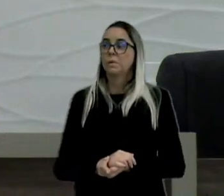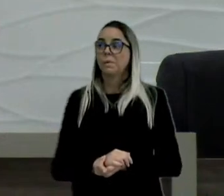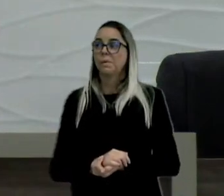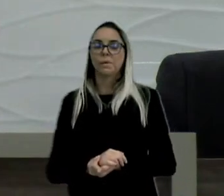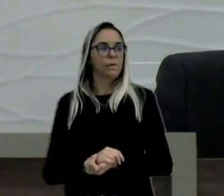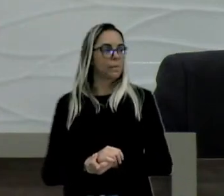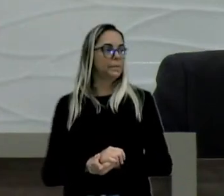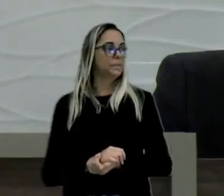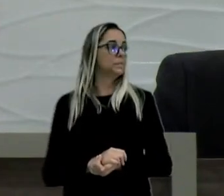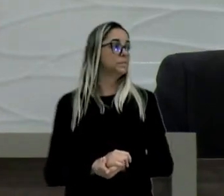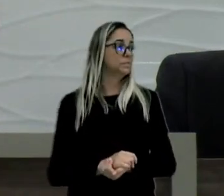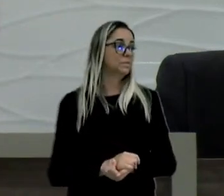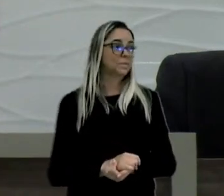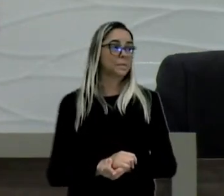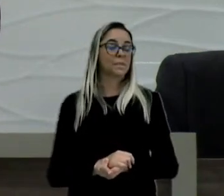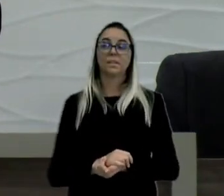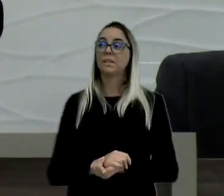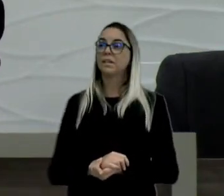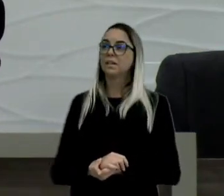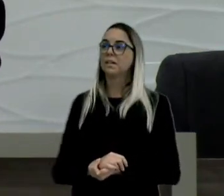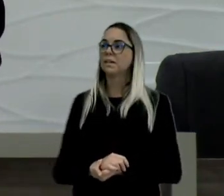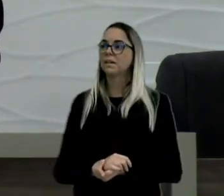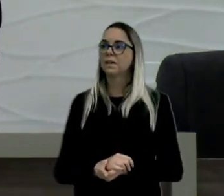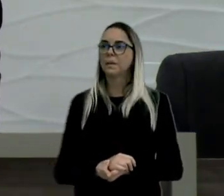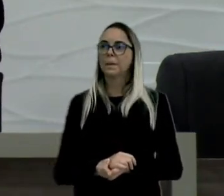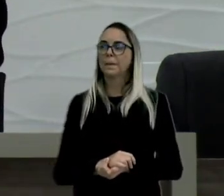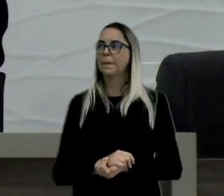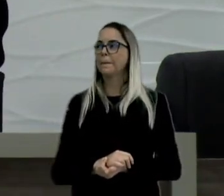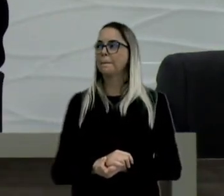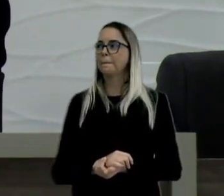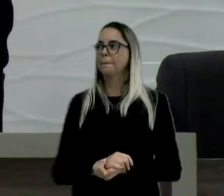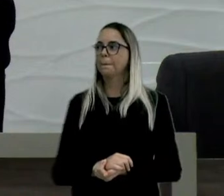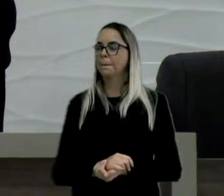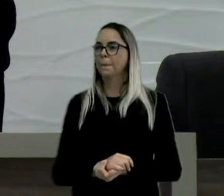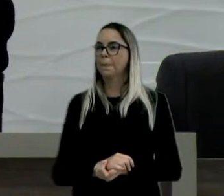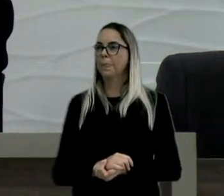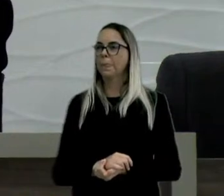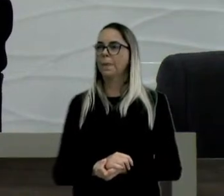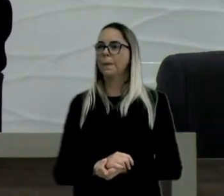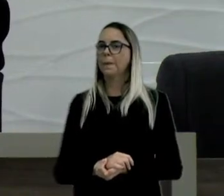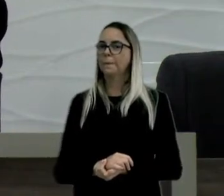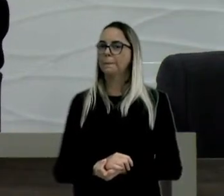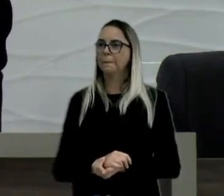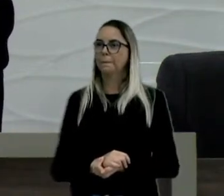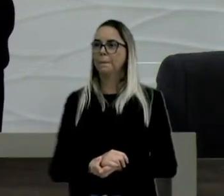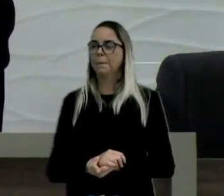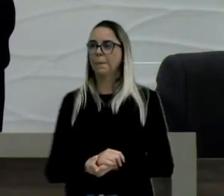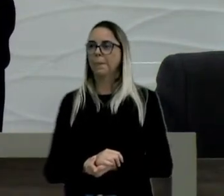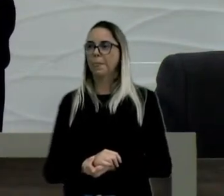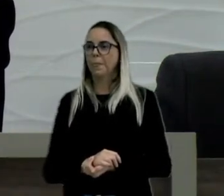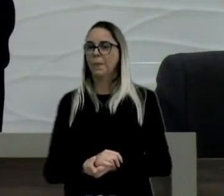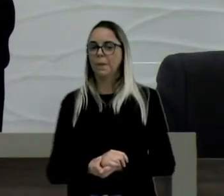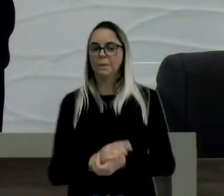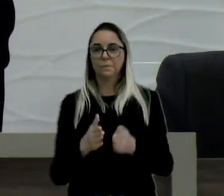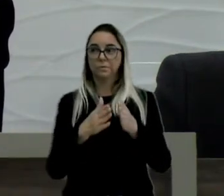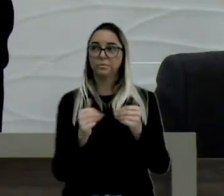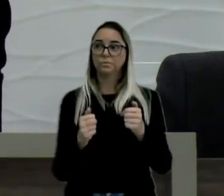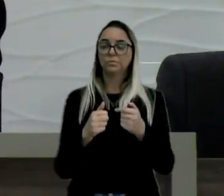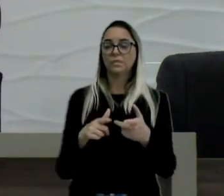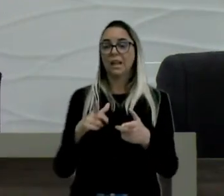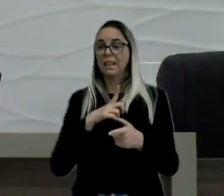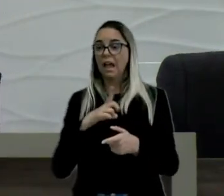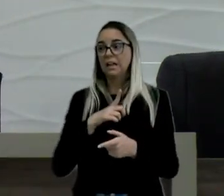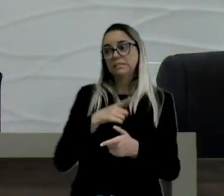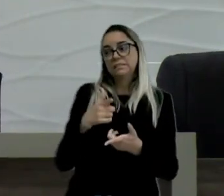unanimidade preparar o voto do promotor do juiz que voto de aplauso né vereador Reinaldo separado Qual mais requerimento separado tem algum que vocês